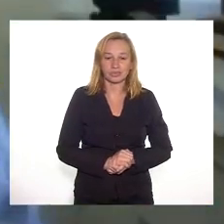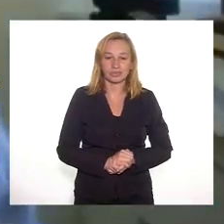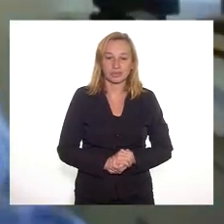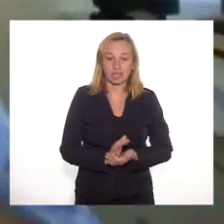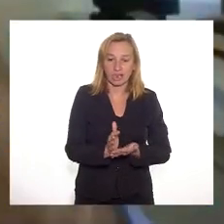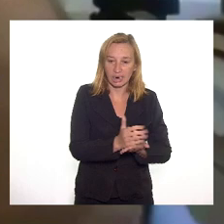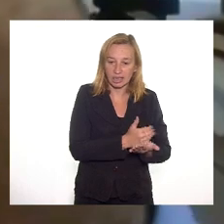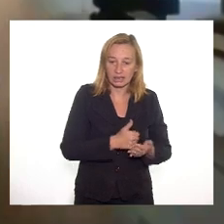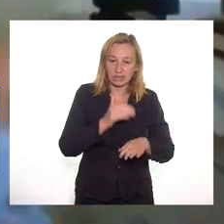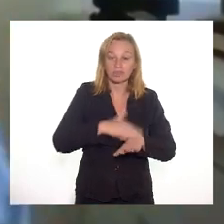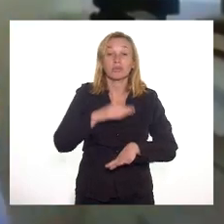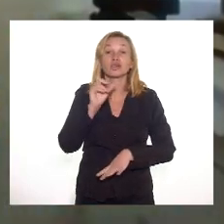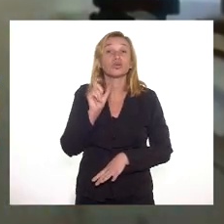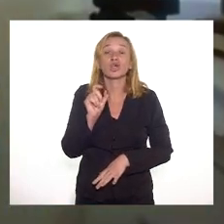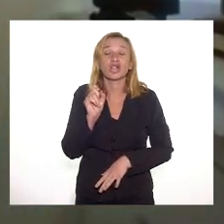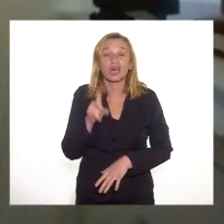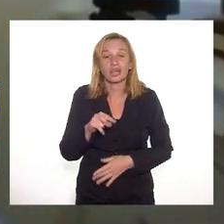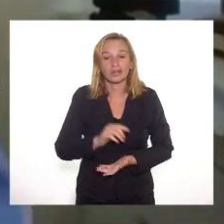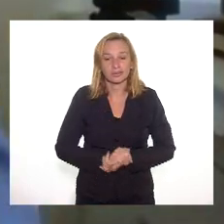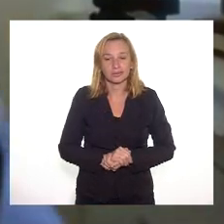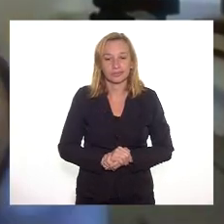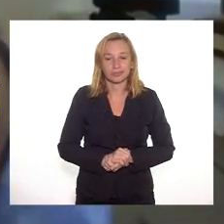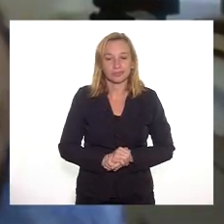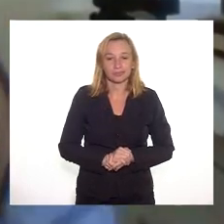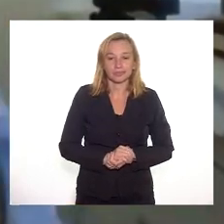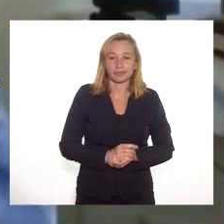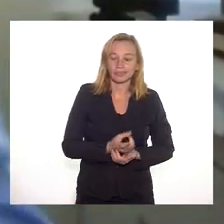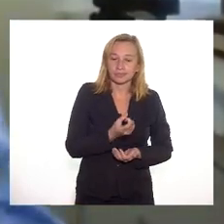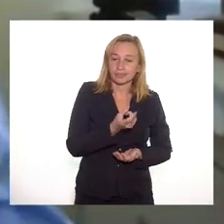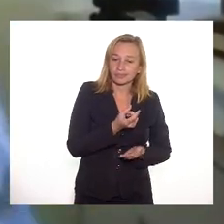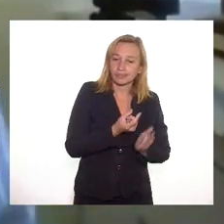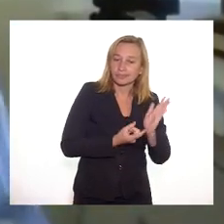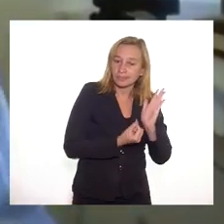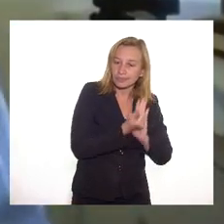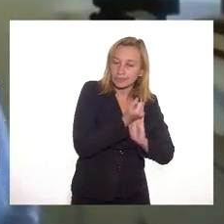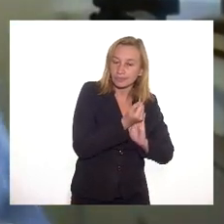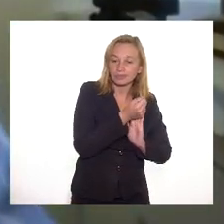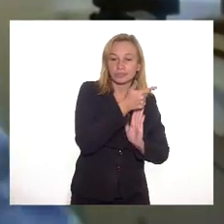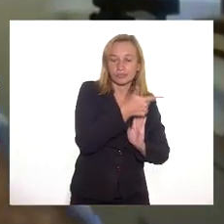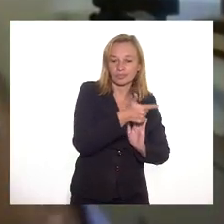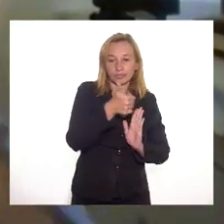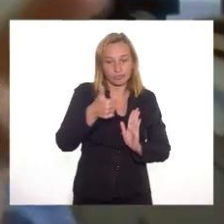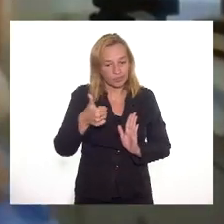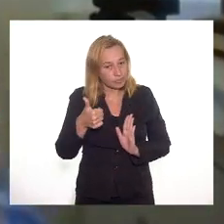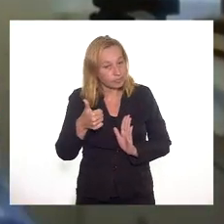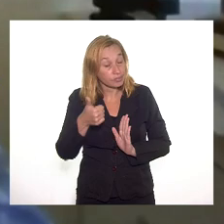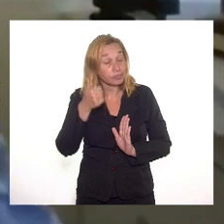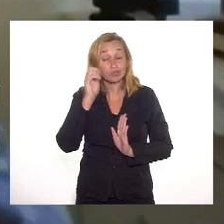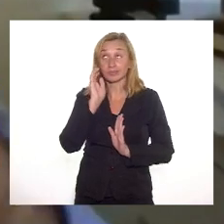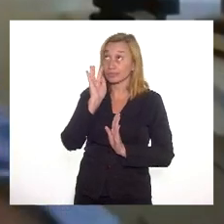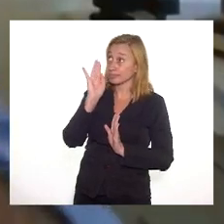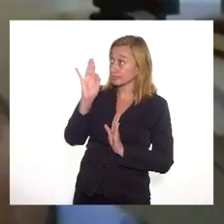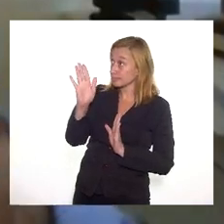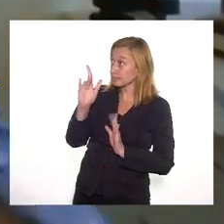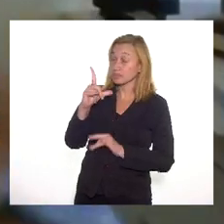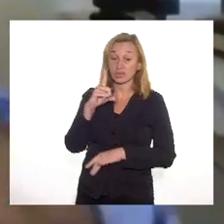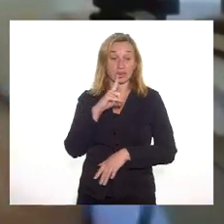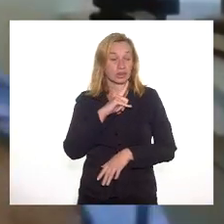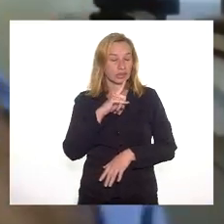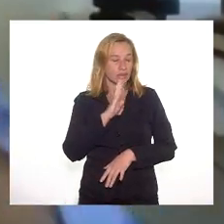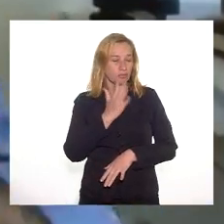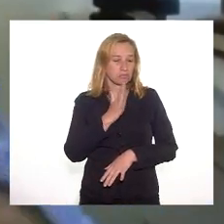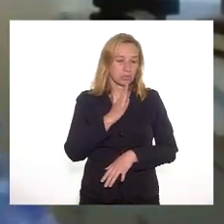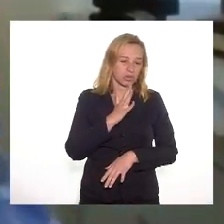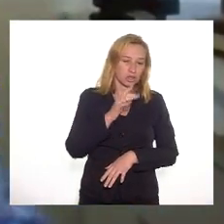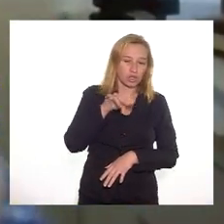arrecadação. O que quer dizer isso? No orçamento de 2021, imaginemos que tem uma previsão